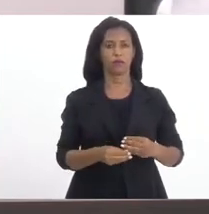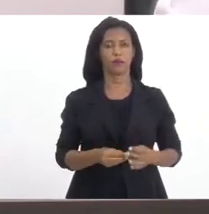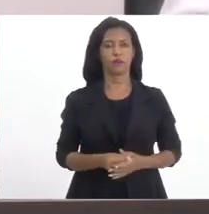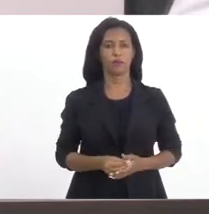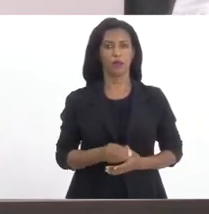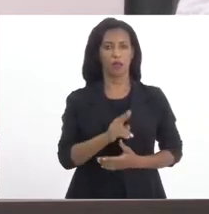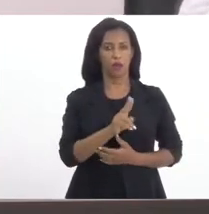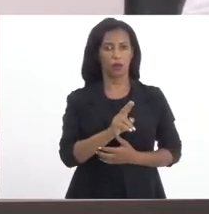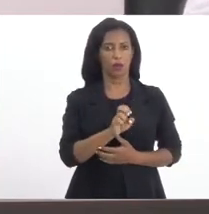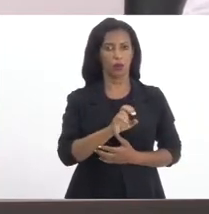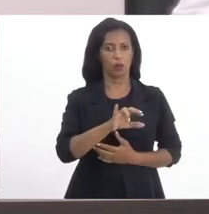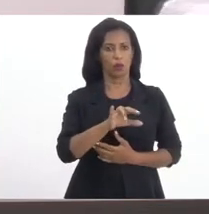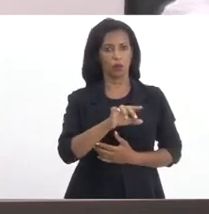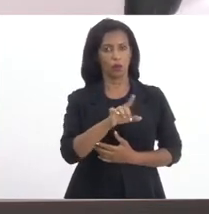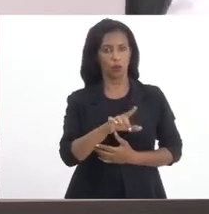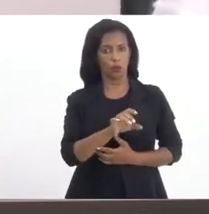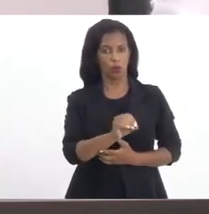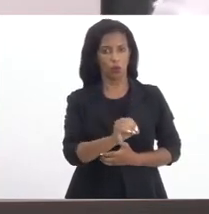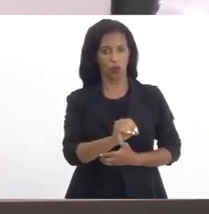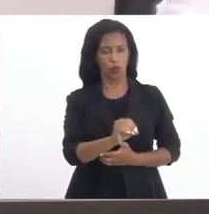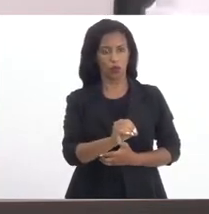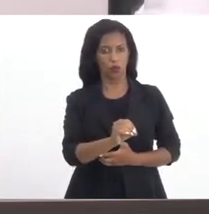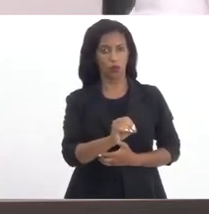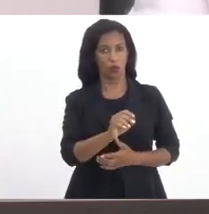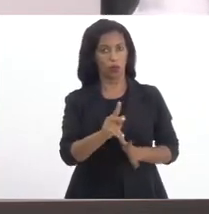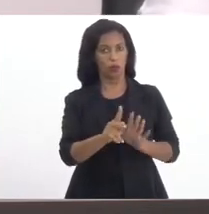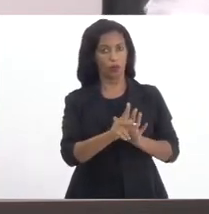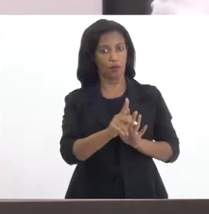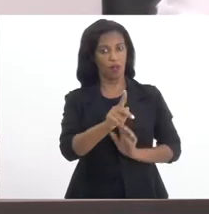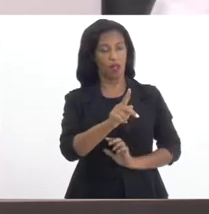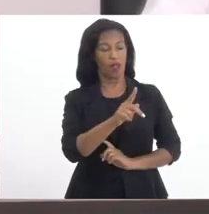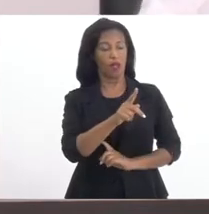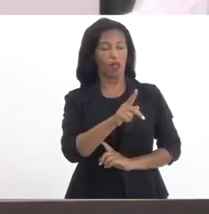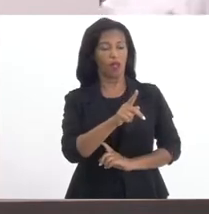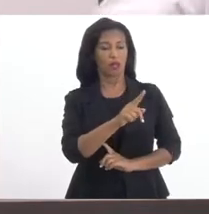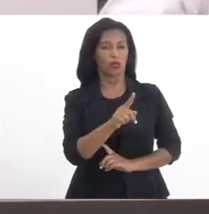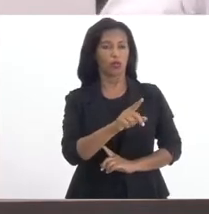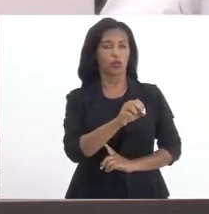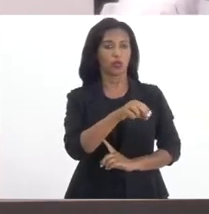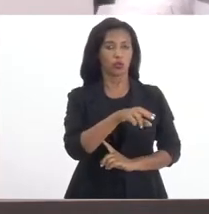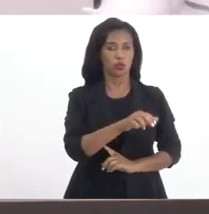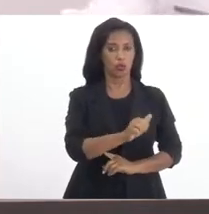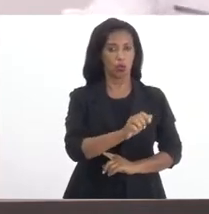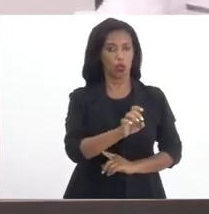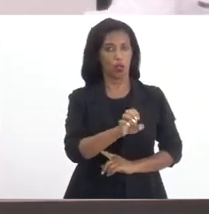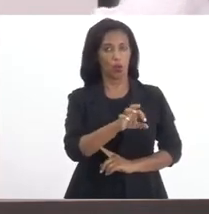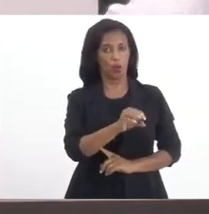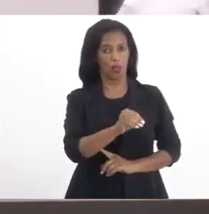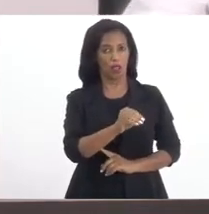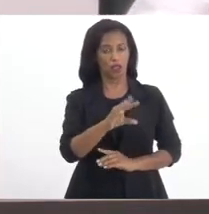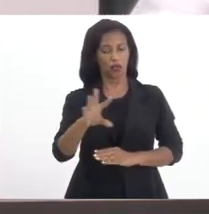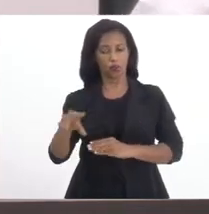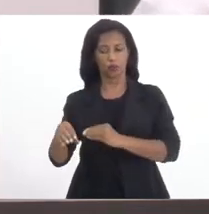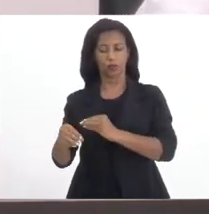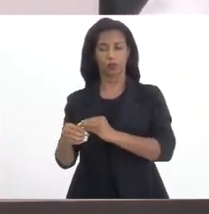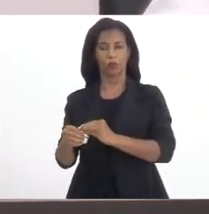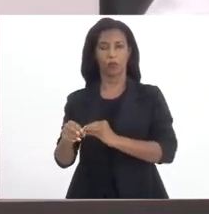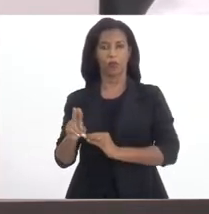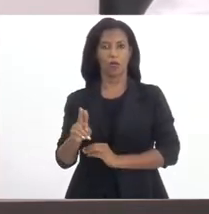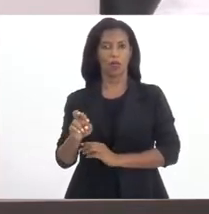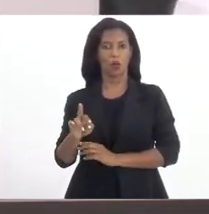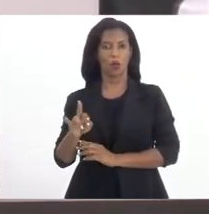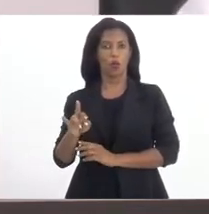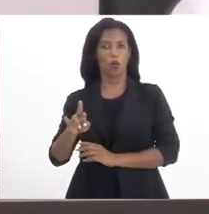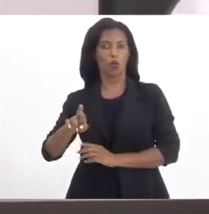da UESO, da Fundação Centro Universitário da Zona Oeste, pela UERJ, Universidade do Estado do Rio de